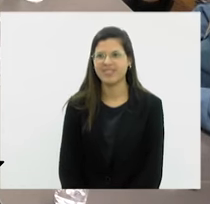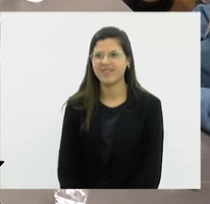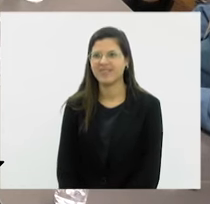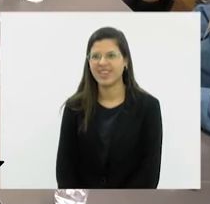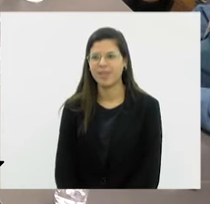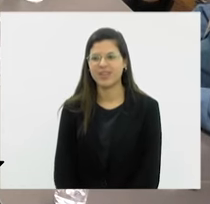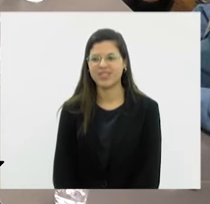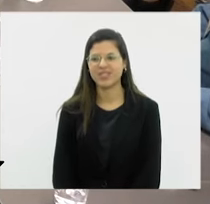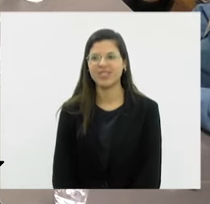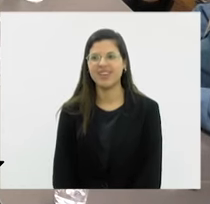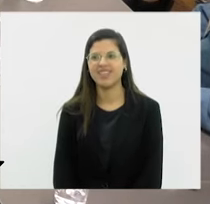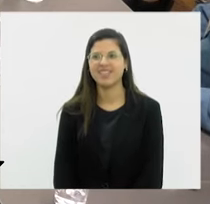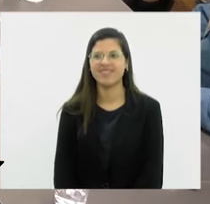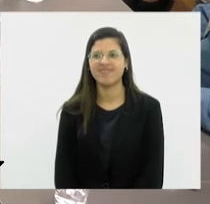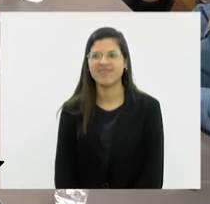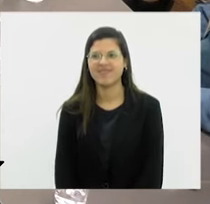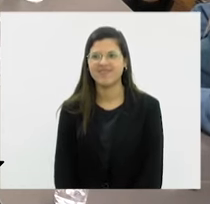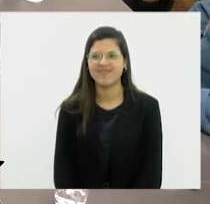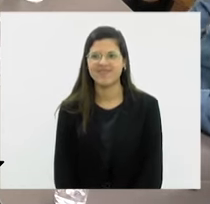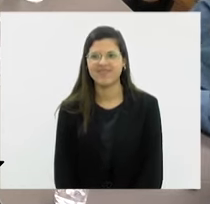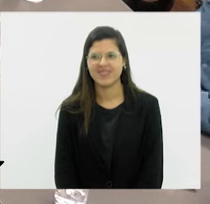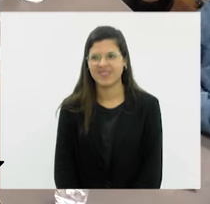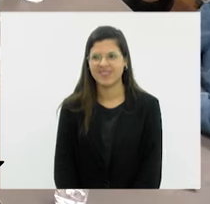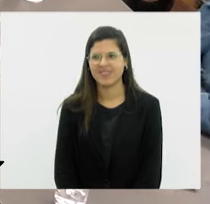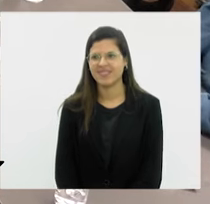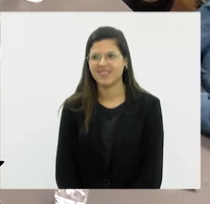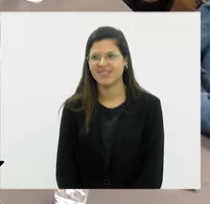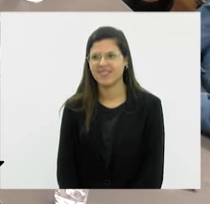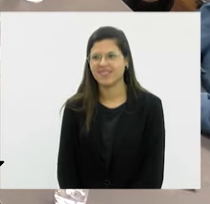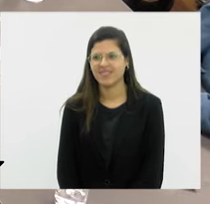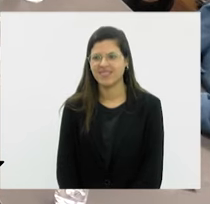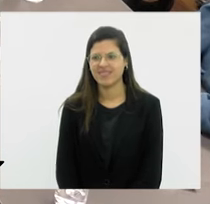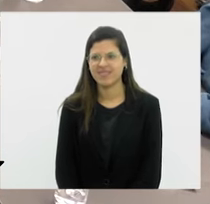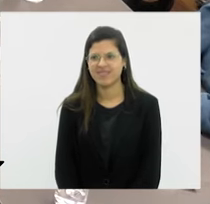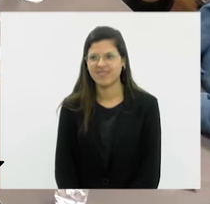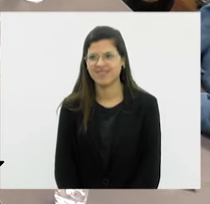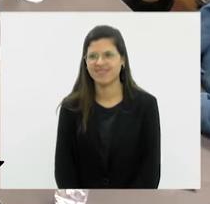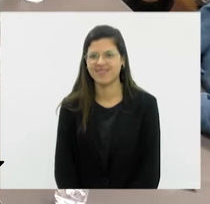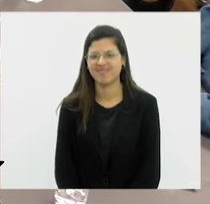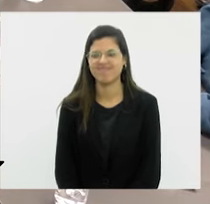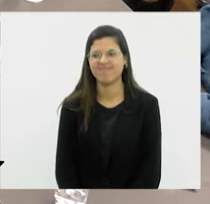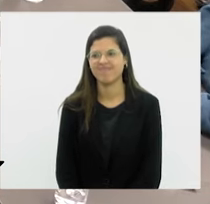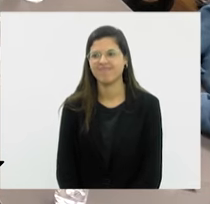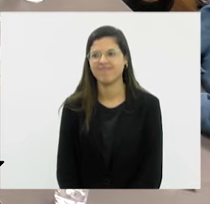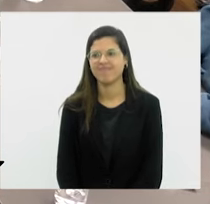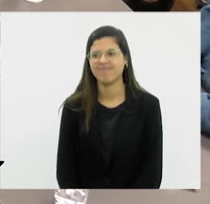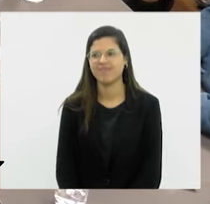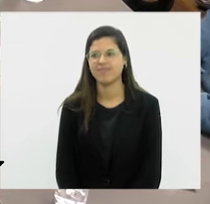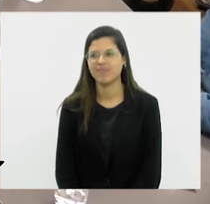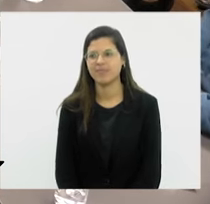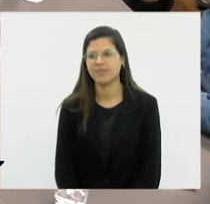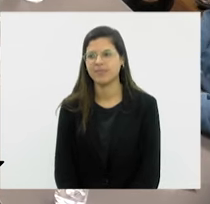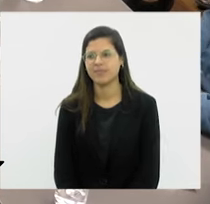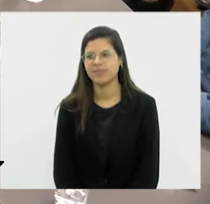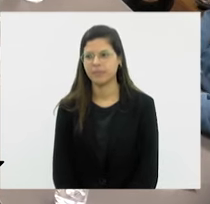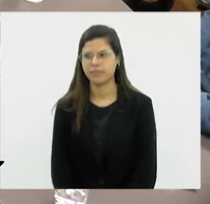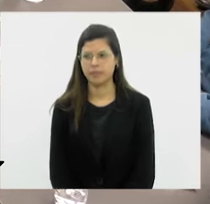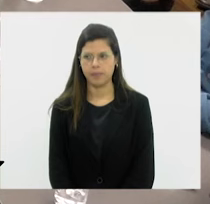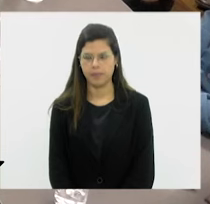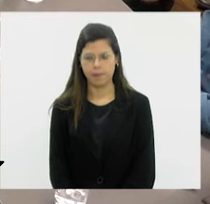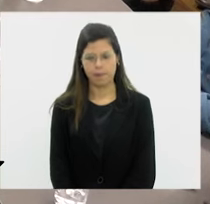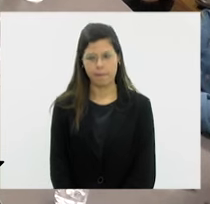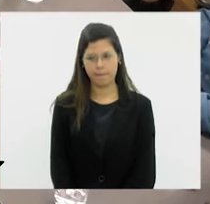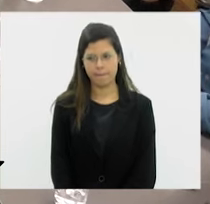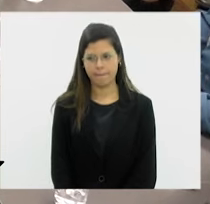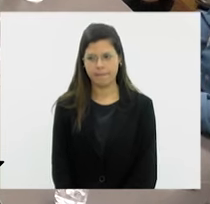conquistadas no Brasil foram trazidas na Bélgica. Tiro esportivo. Ele defende mal o tiro de defesa. Porque se ele estiver dizendo que é a competição entre os clubes, vai ser.